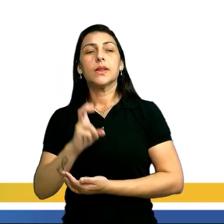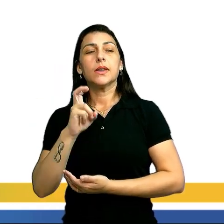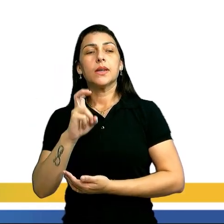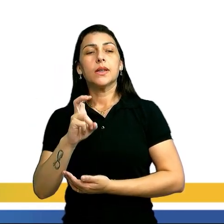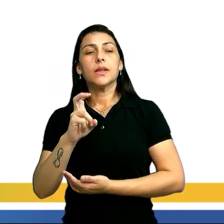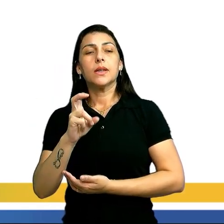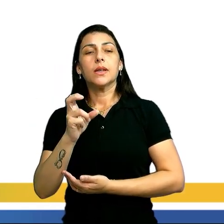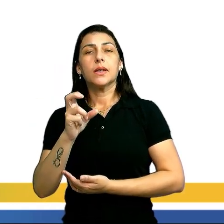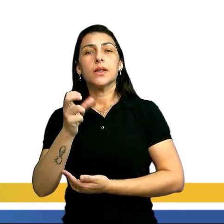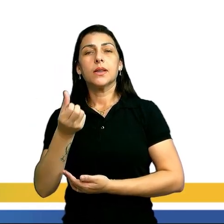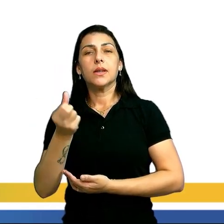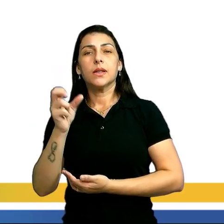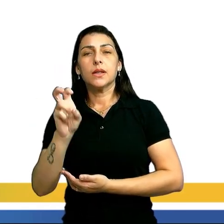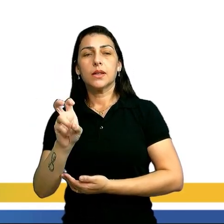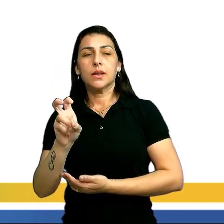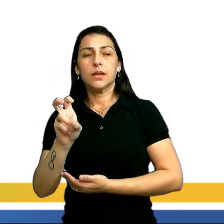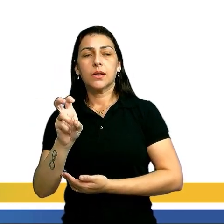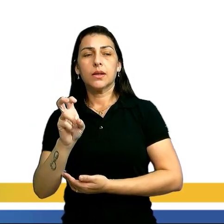565.